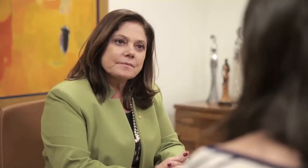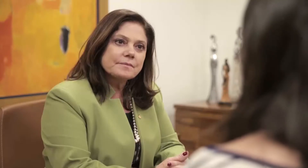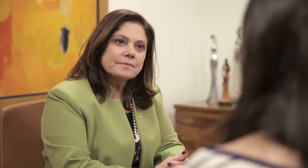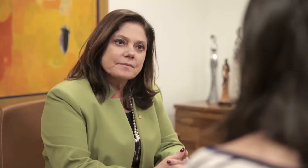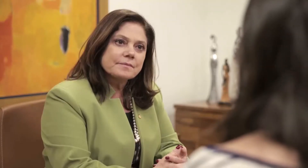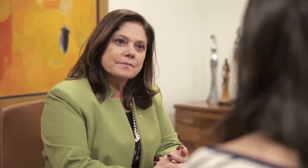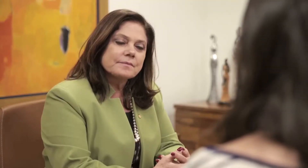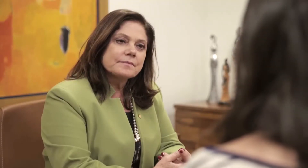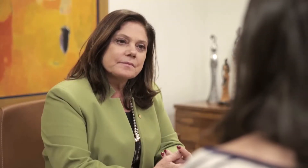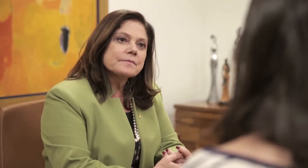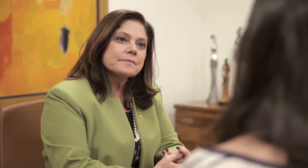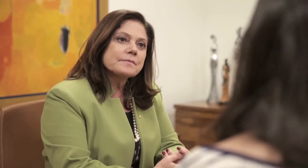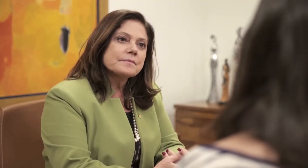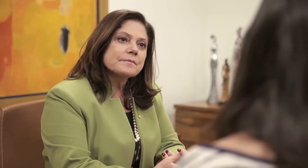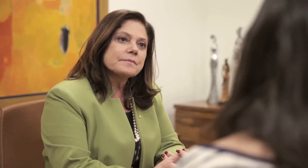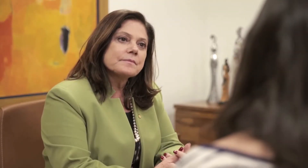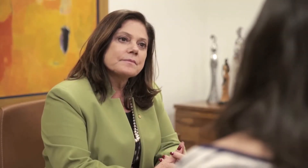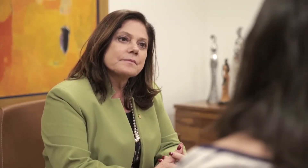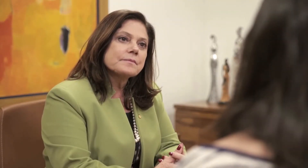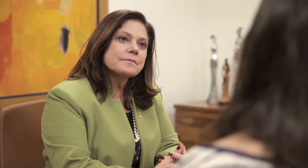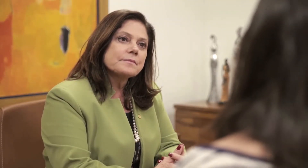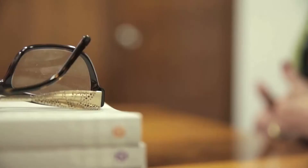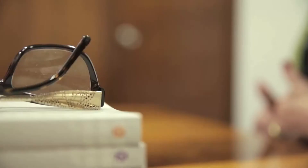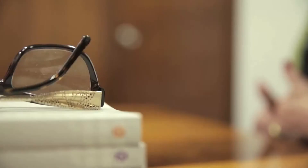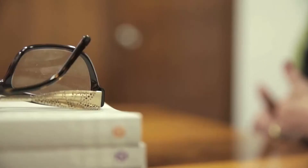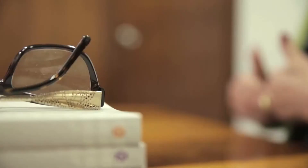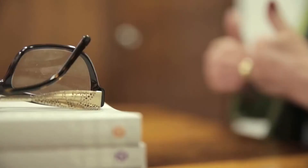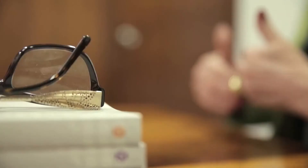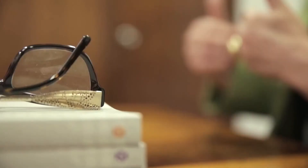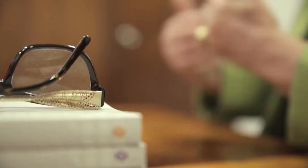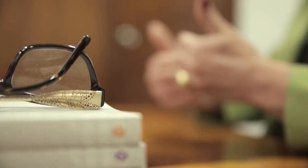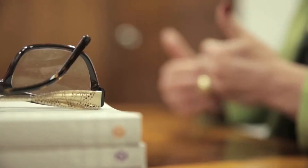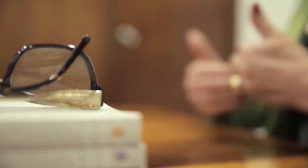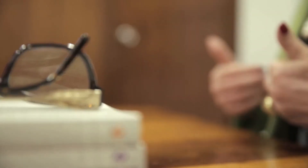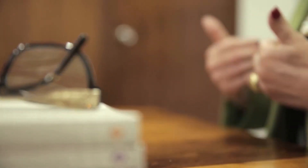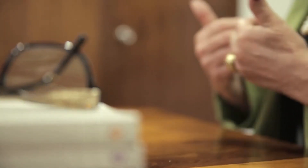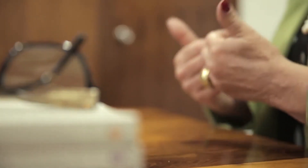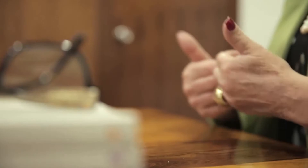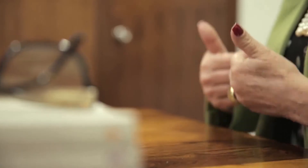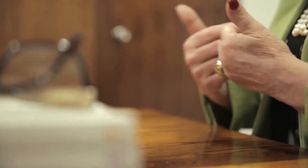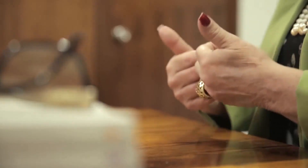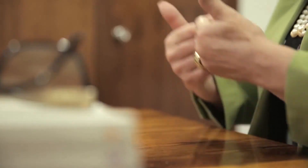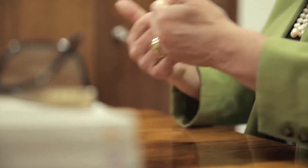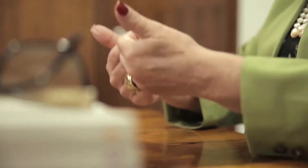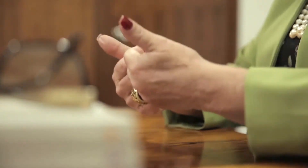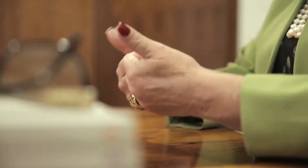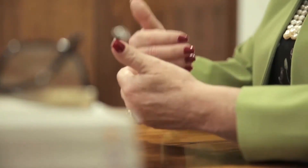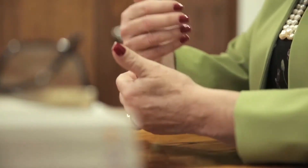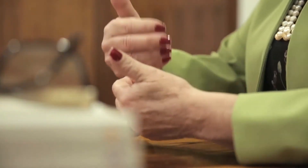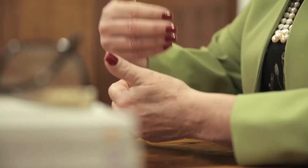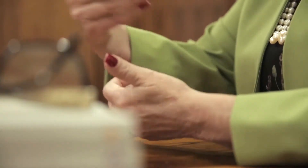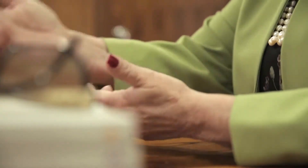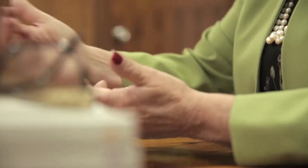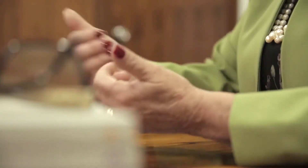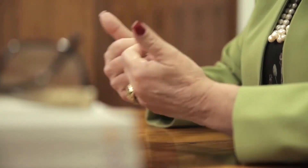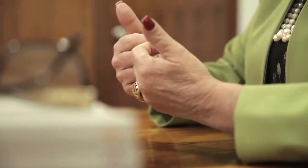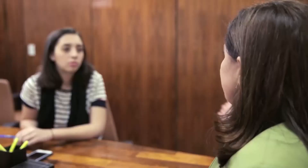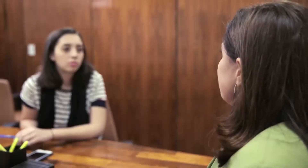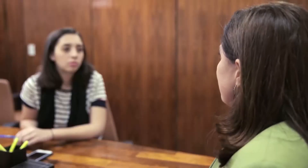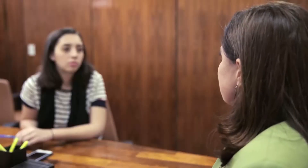eu sou da primeira leva de mulheres na estudar no colégio salesianos lá em niterói e eu fui a primeira